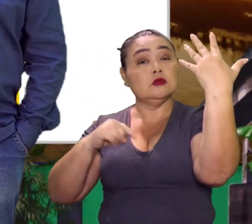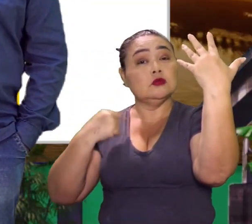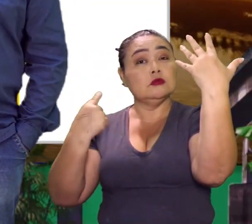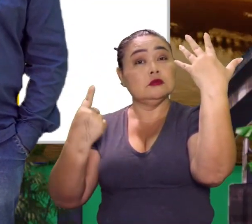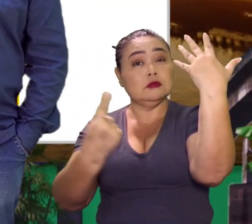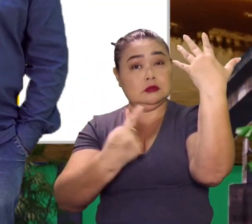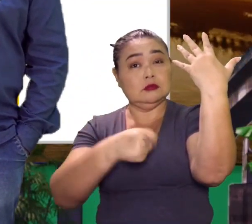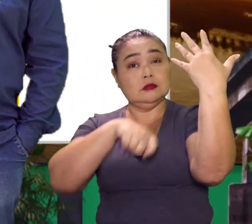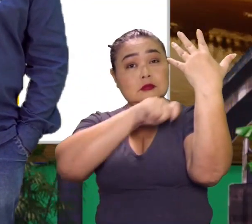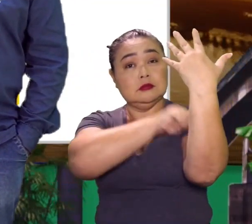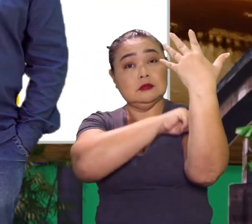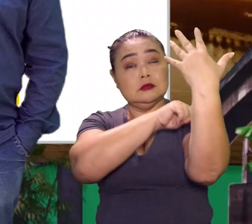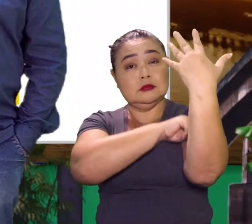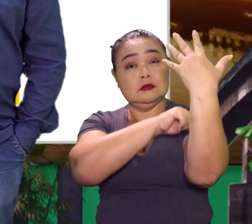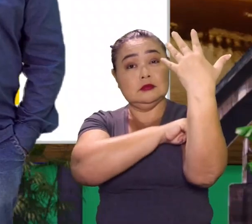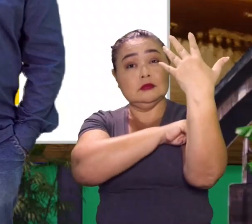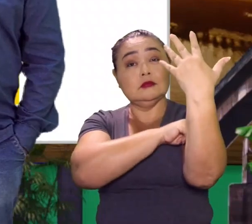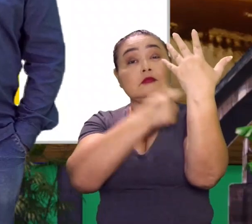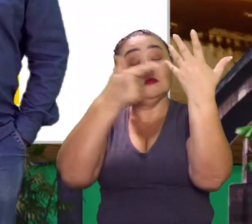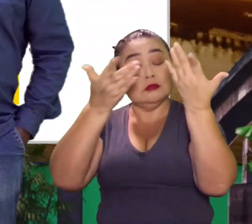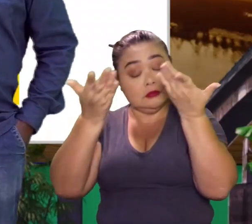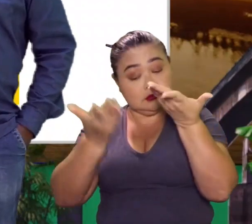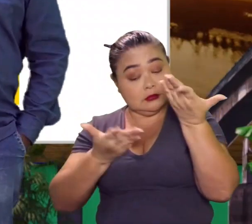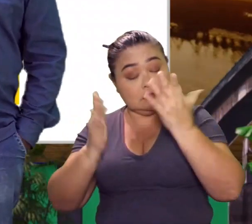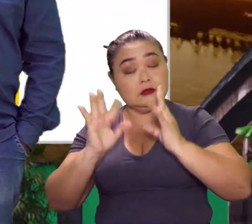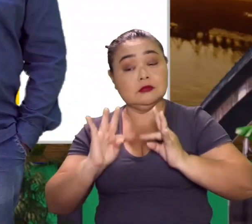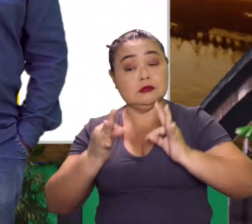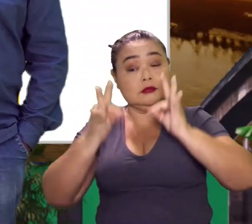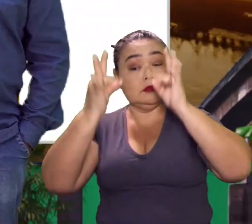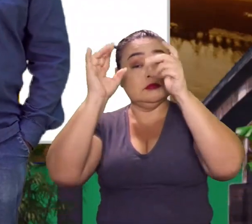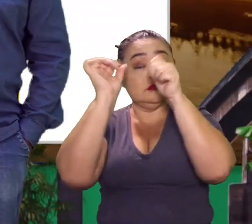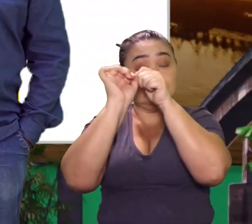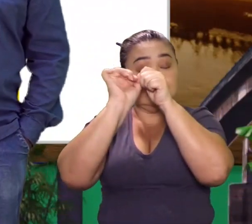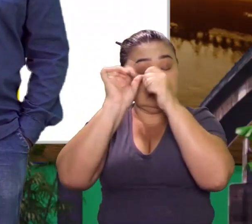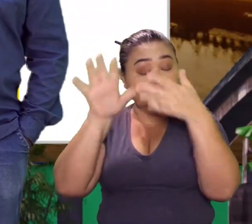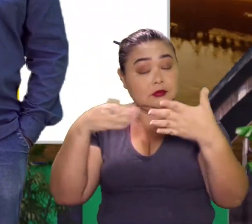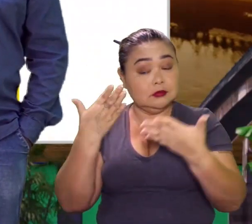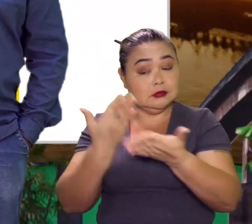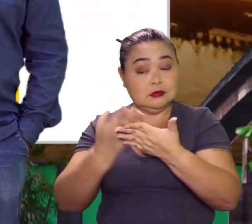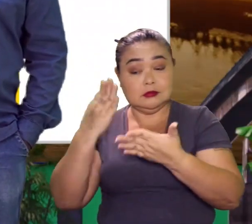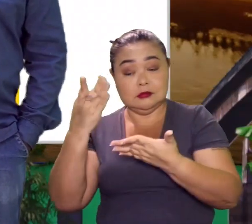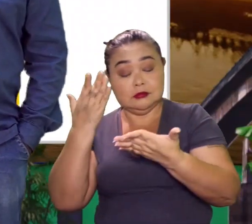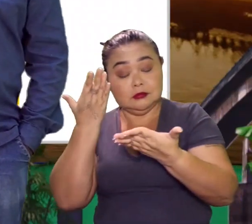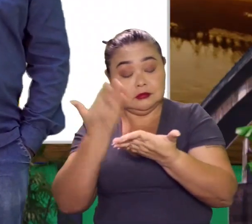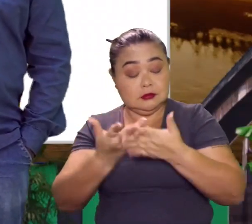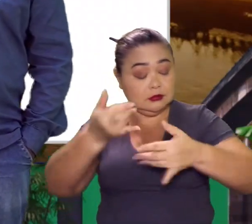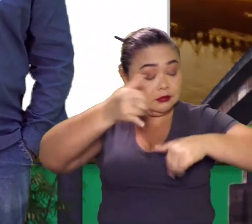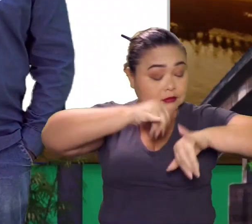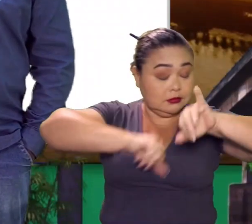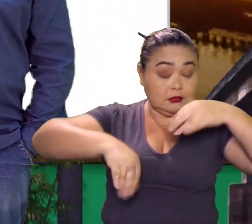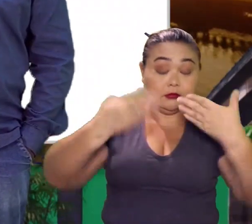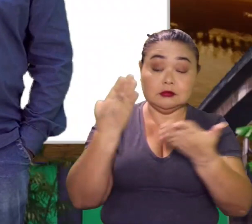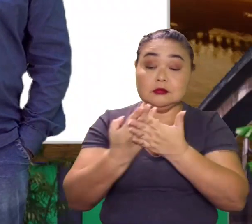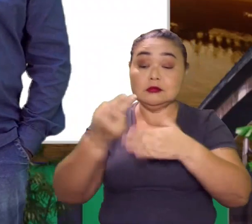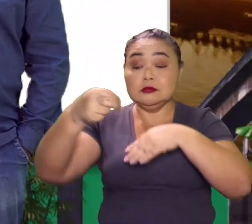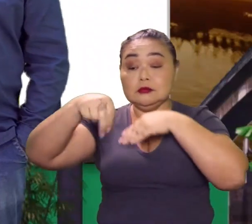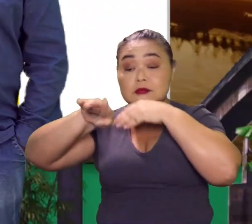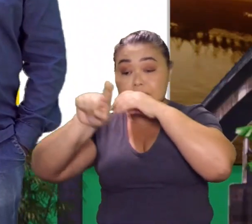nossos alunos que são da mediação, que estudam biologia, que estudam química, que estudam NBAZ,